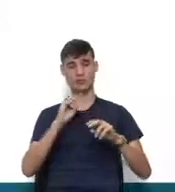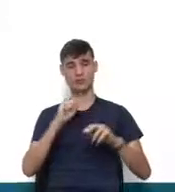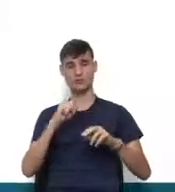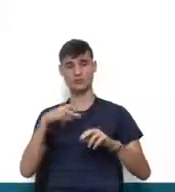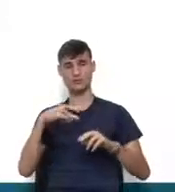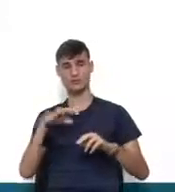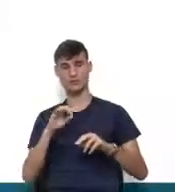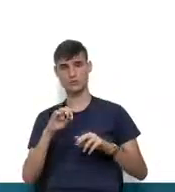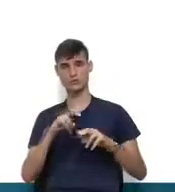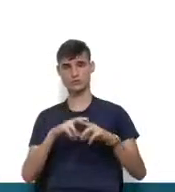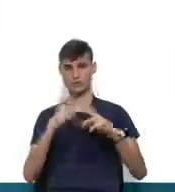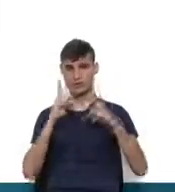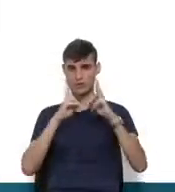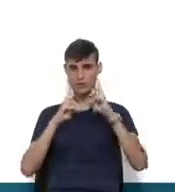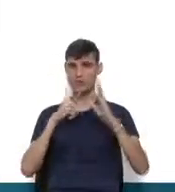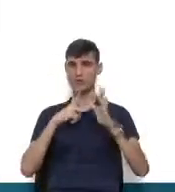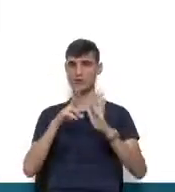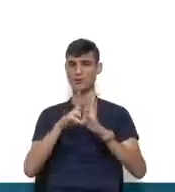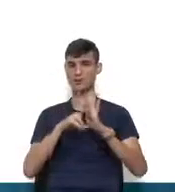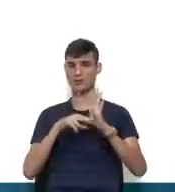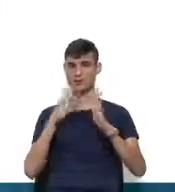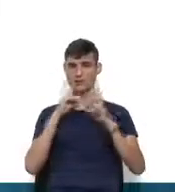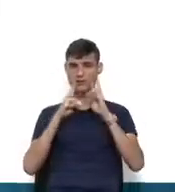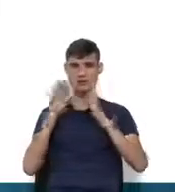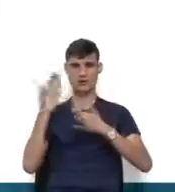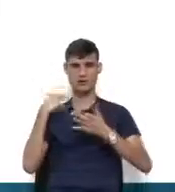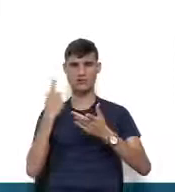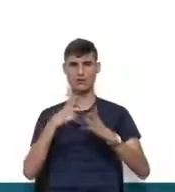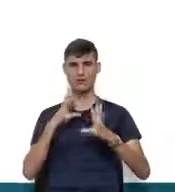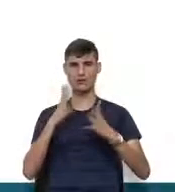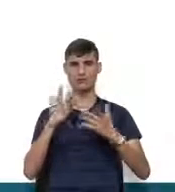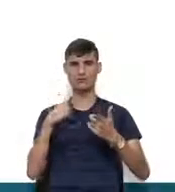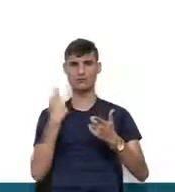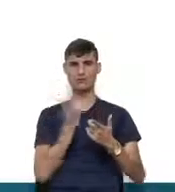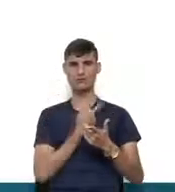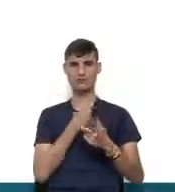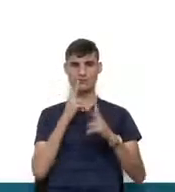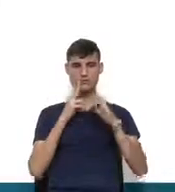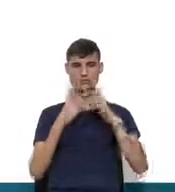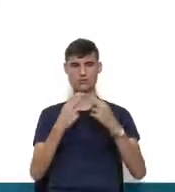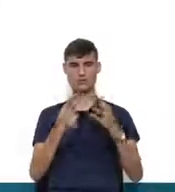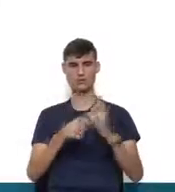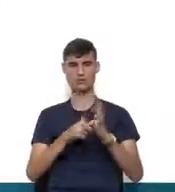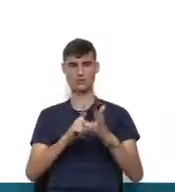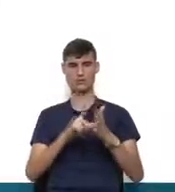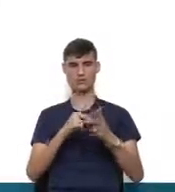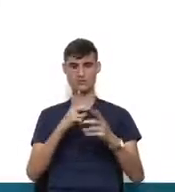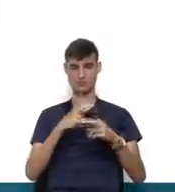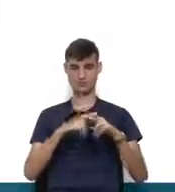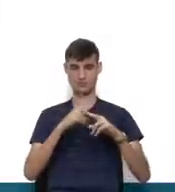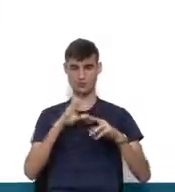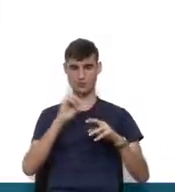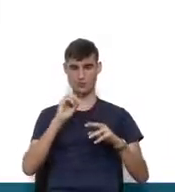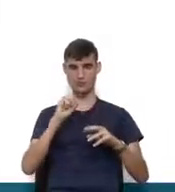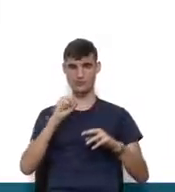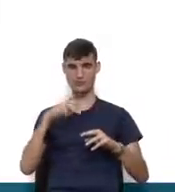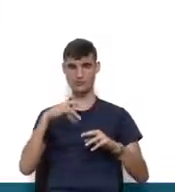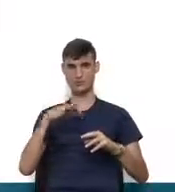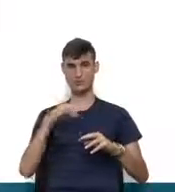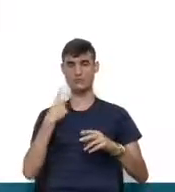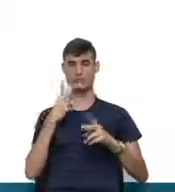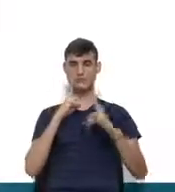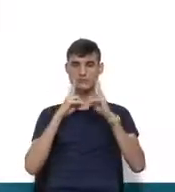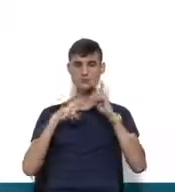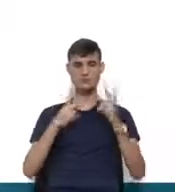tá? Então, a gente tem que lembrar aquela regrinha que a gente viu quando resolvemos a situação anterior. Por conta deste cosseno, a gente trabalha